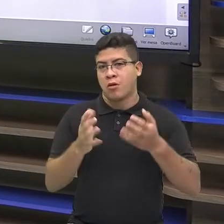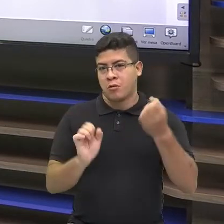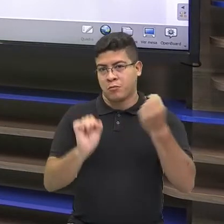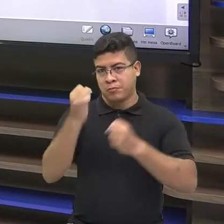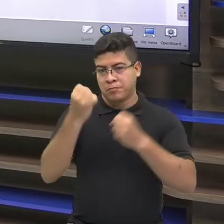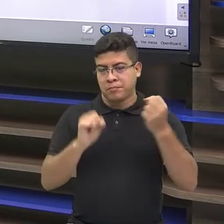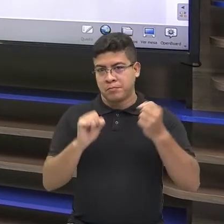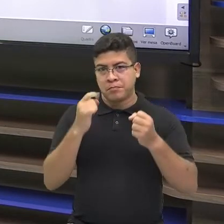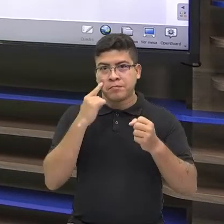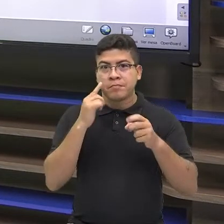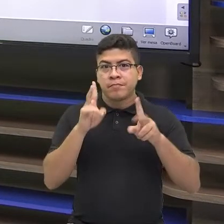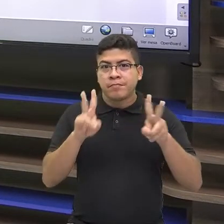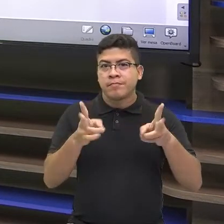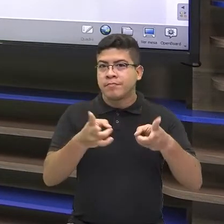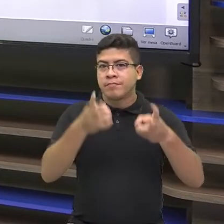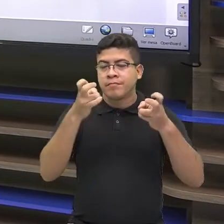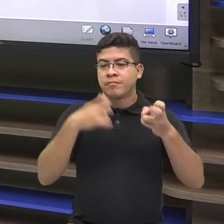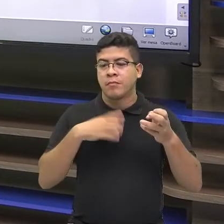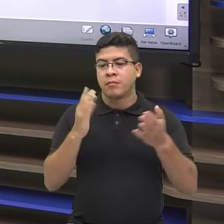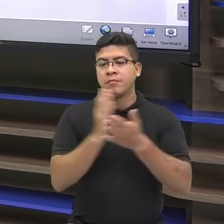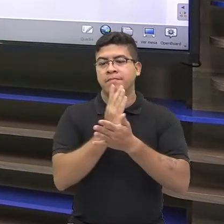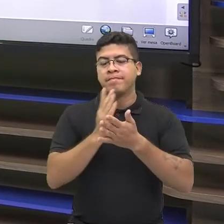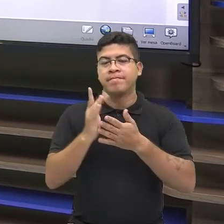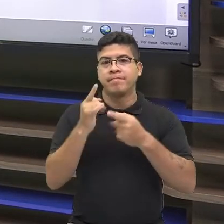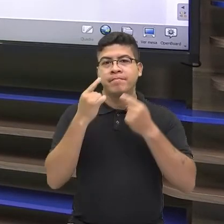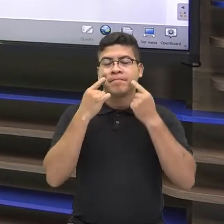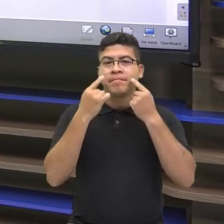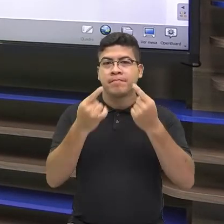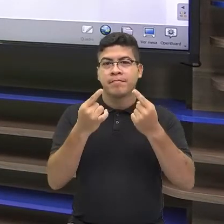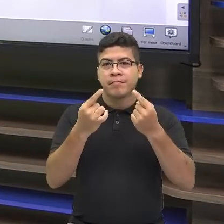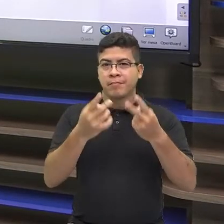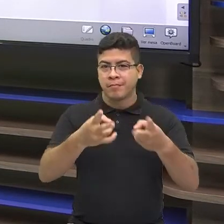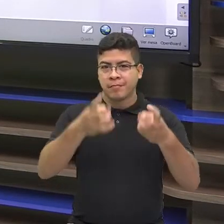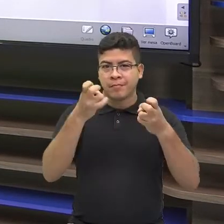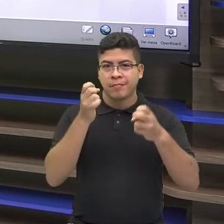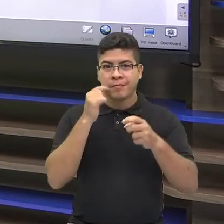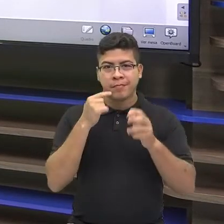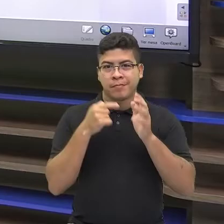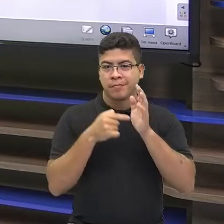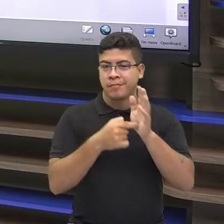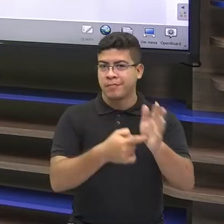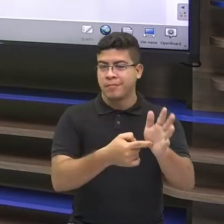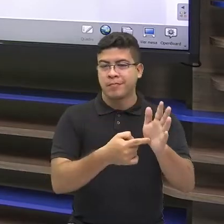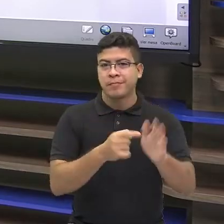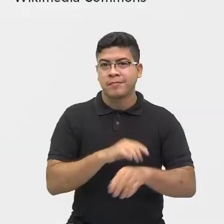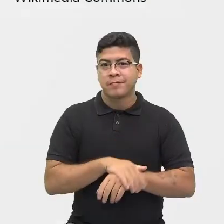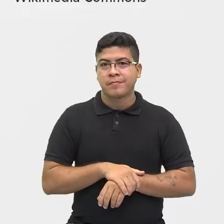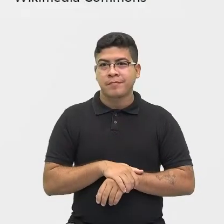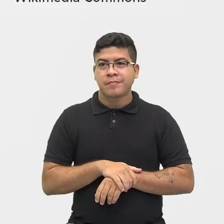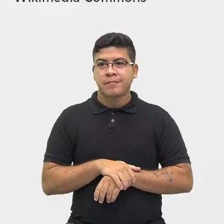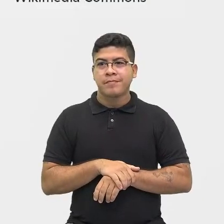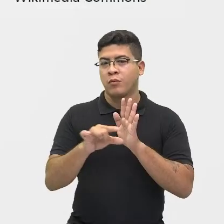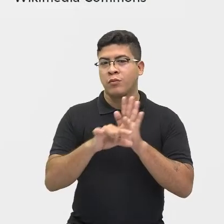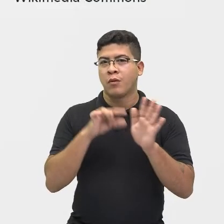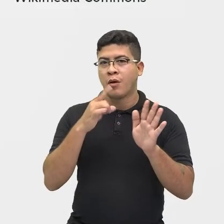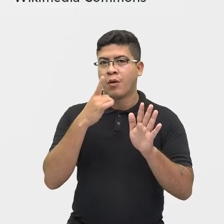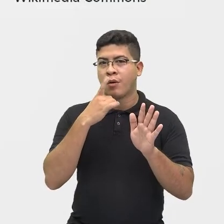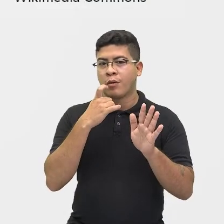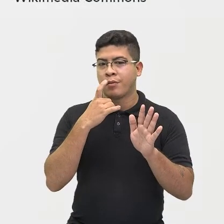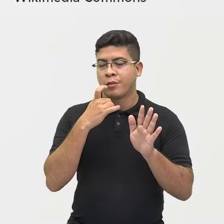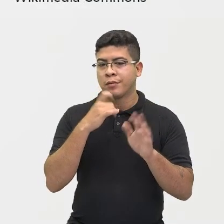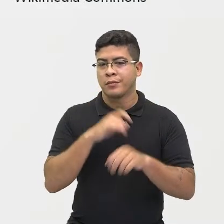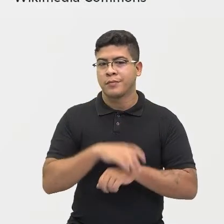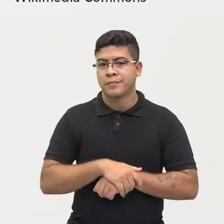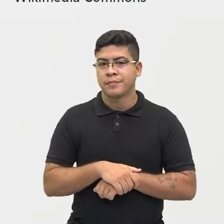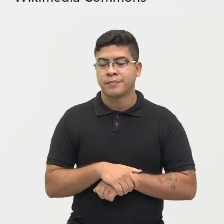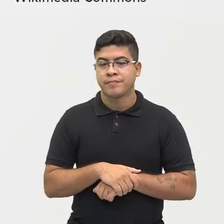texto. Separei alguns trechos para você observar, olha só. Então temos aqui, vamos aqui comigo. Poder